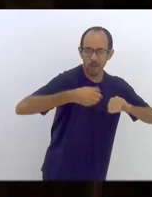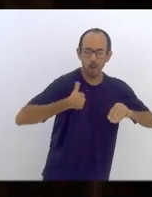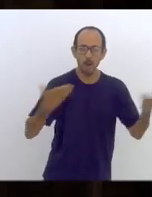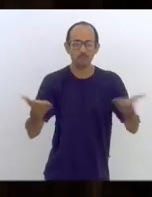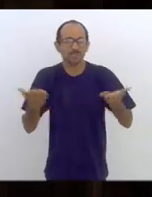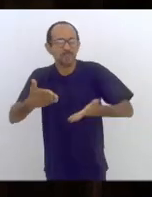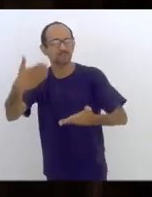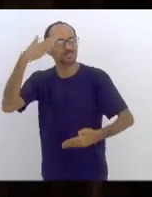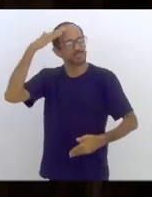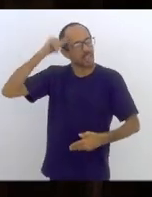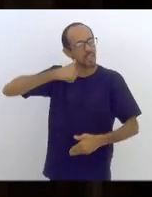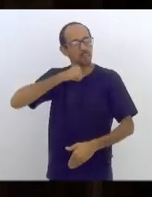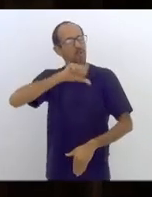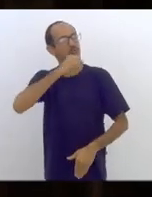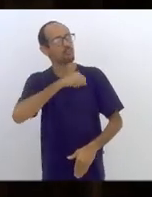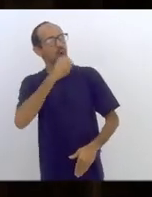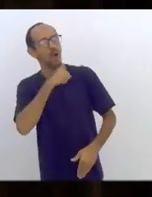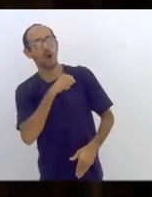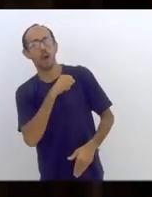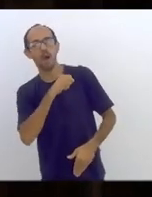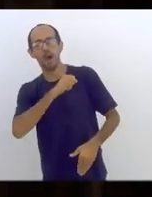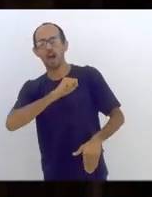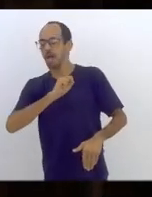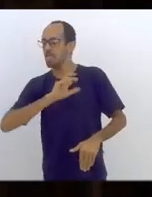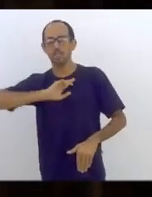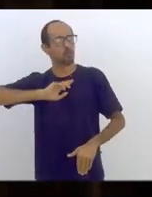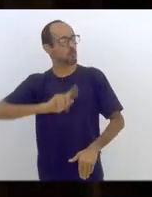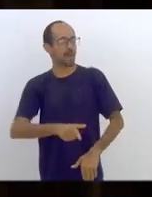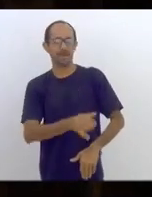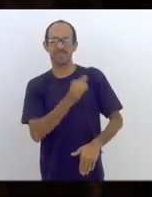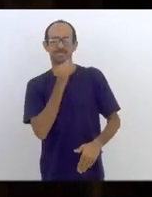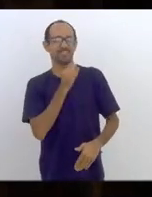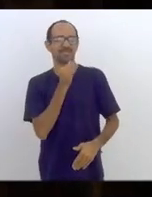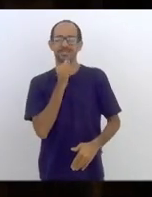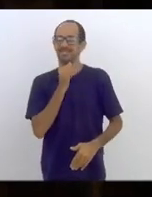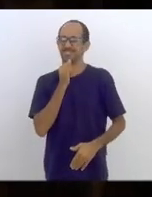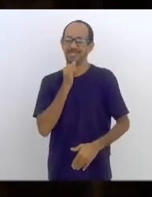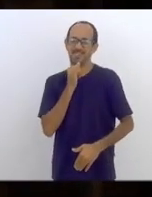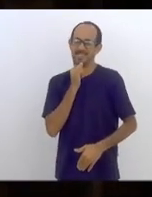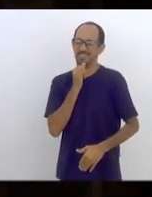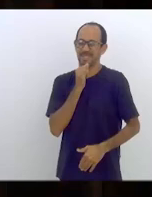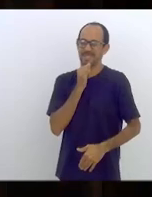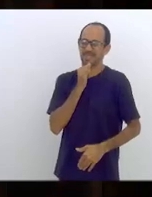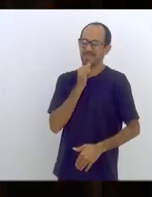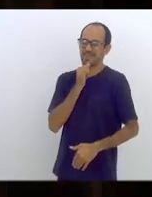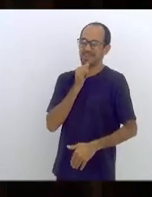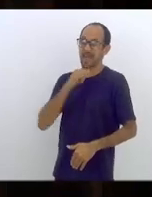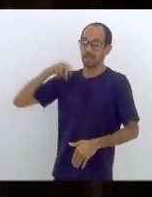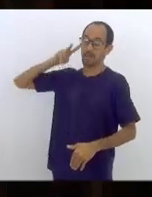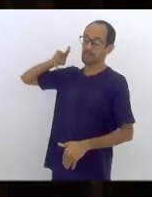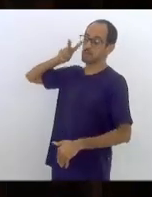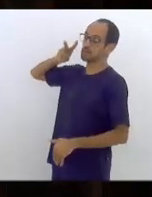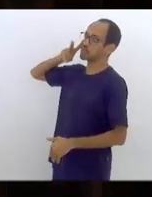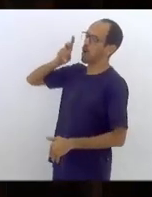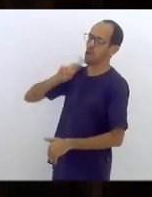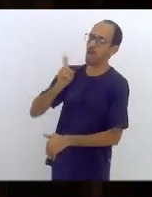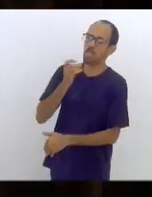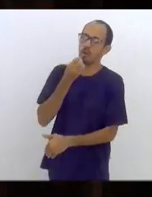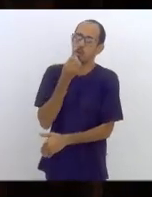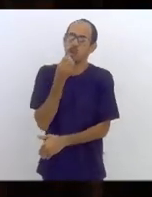hoje eu sei, vovó, que não foi em vão, apesar da nossa história não